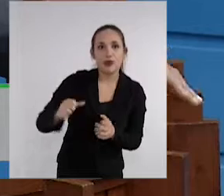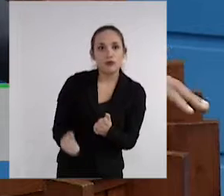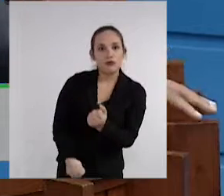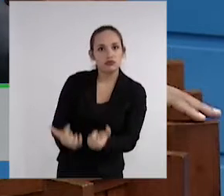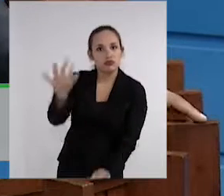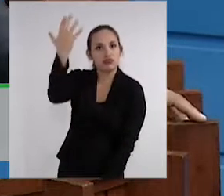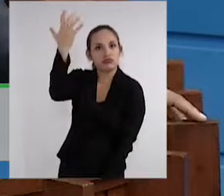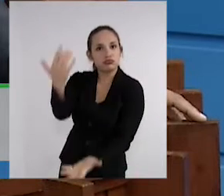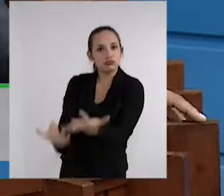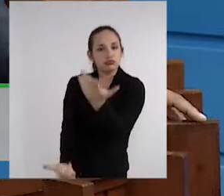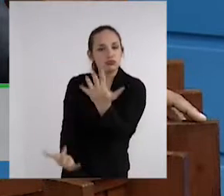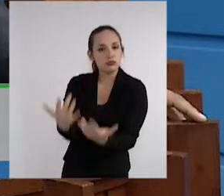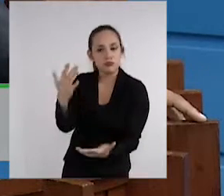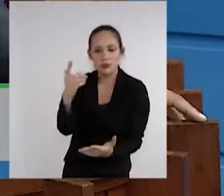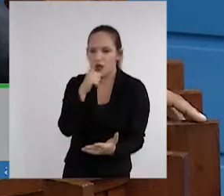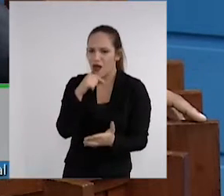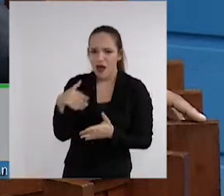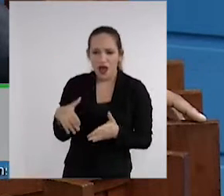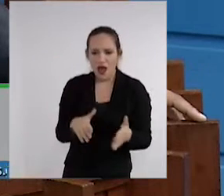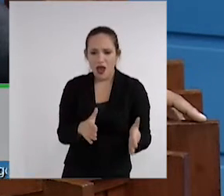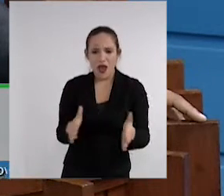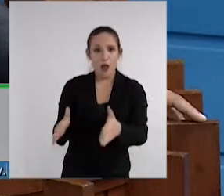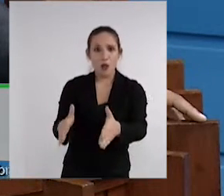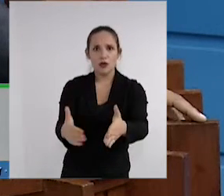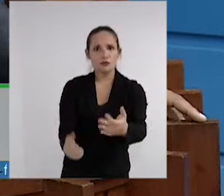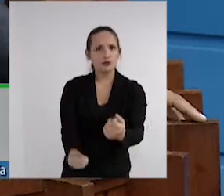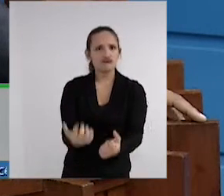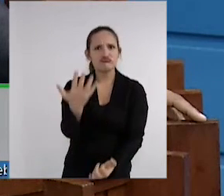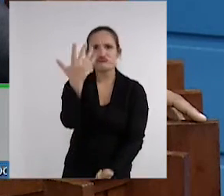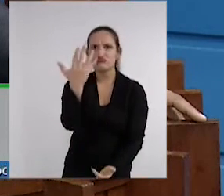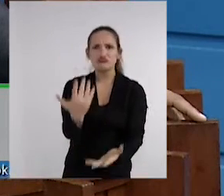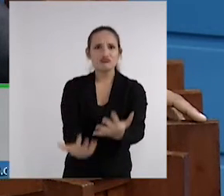água fica totalmente